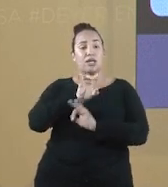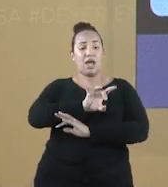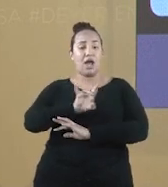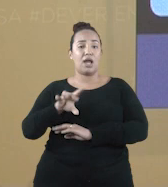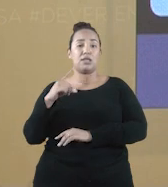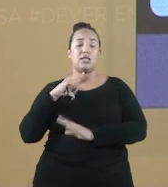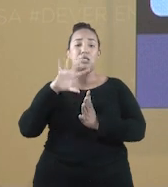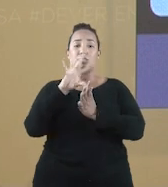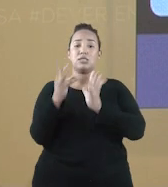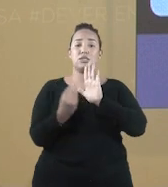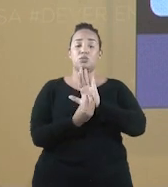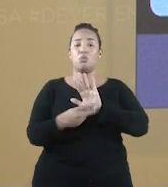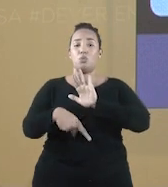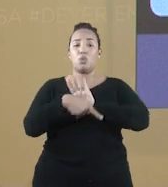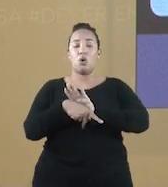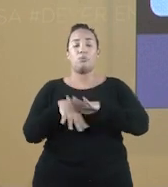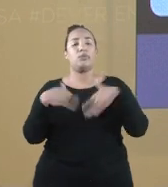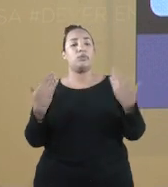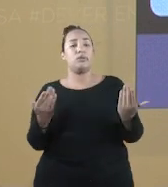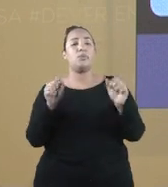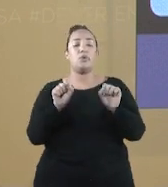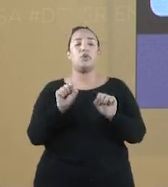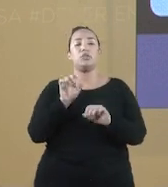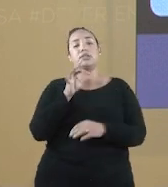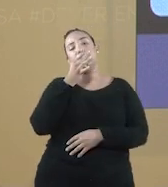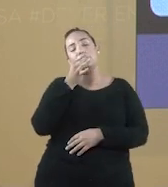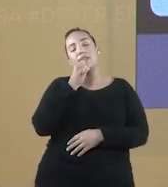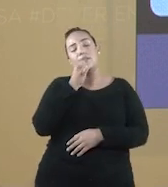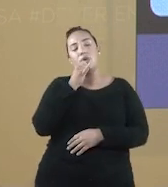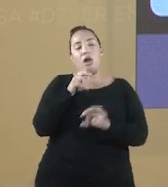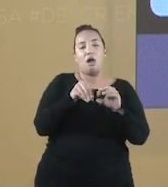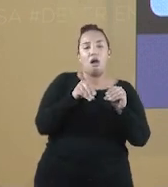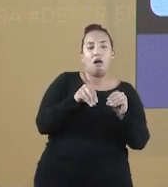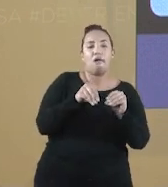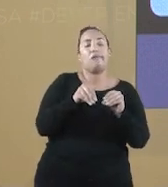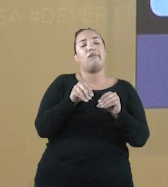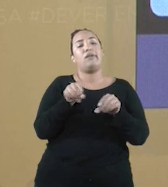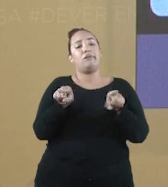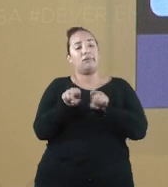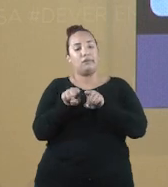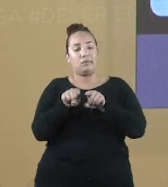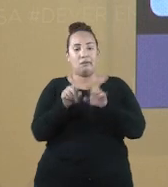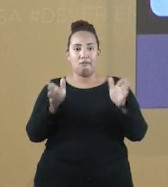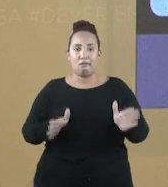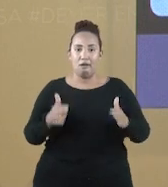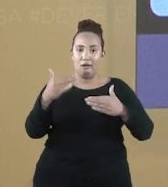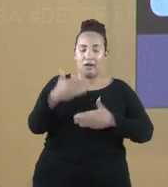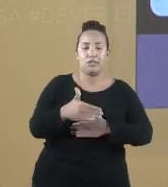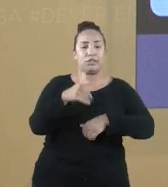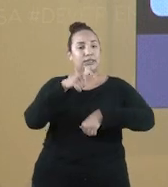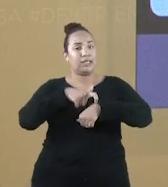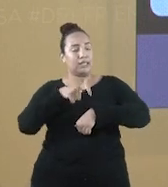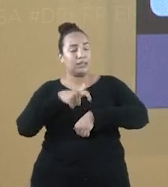próprio símbolo. Assim, nós podemos medir a quantidade de areia, o comprimento da caixa, o